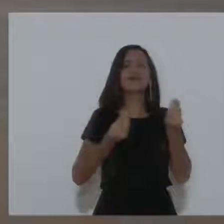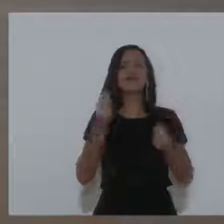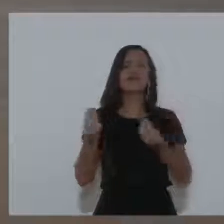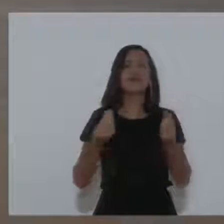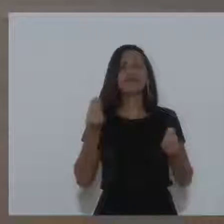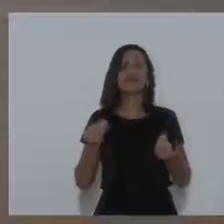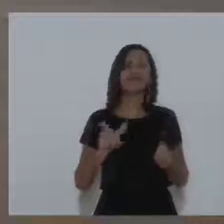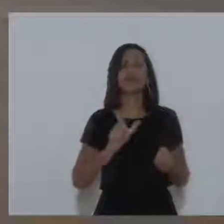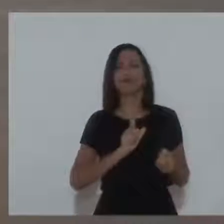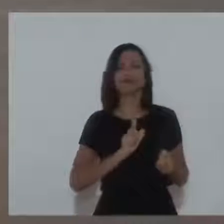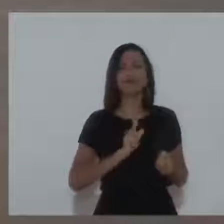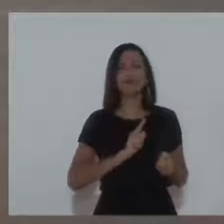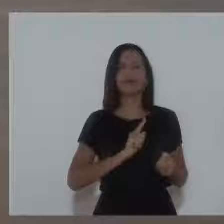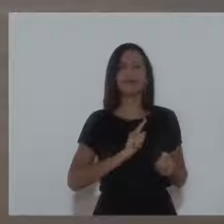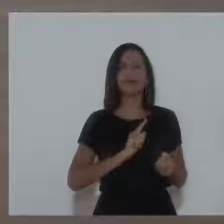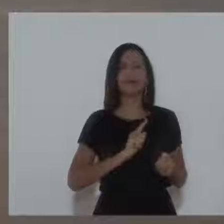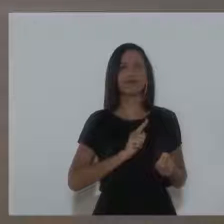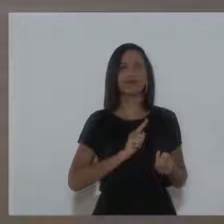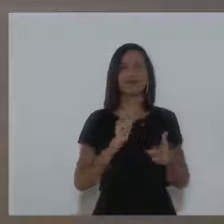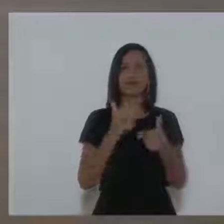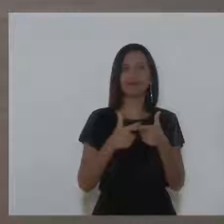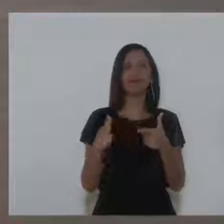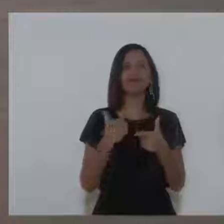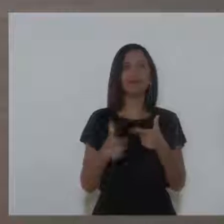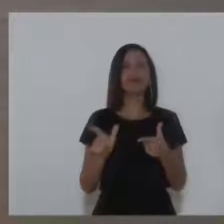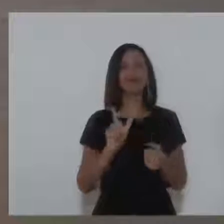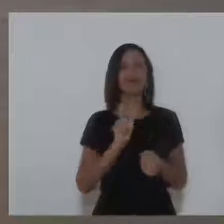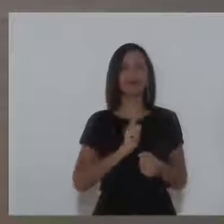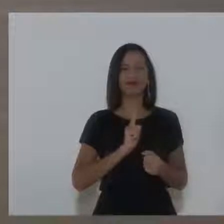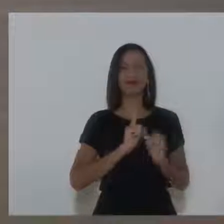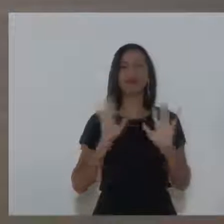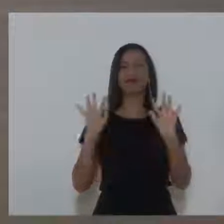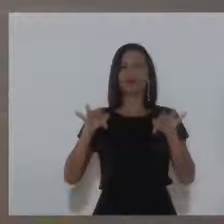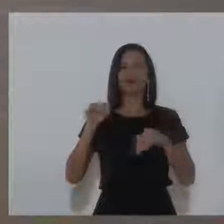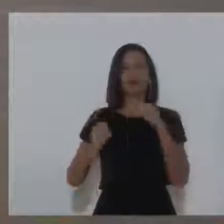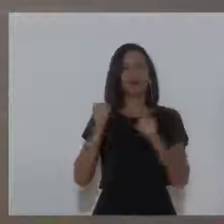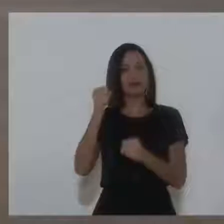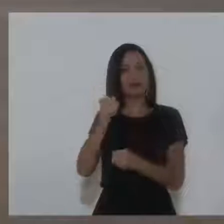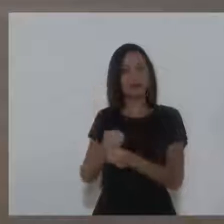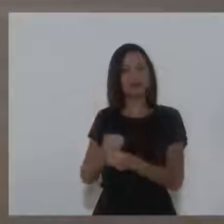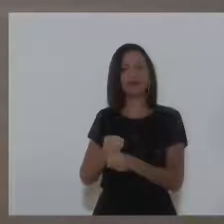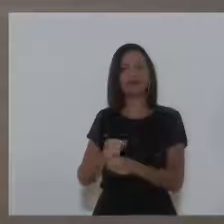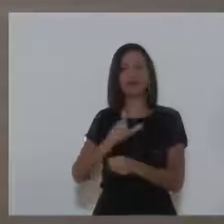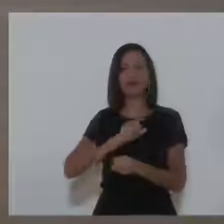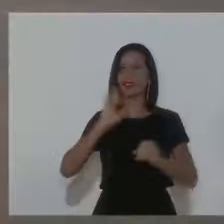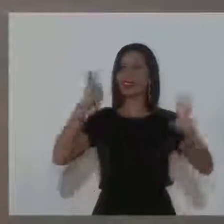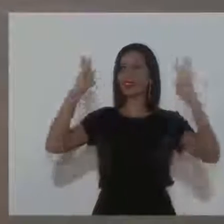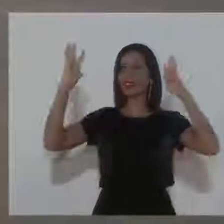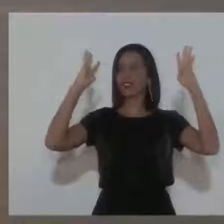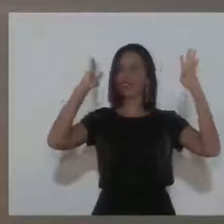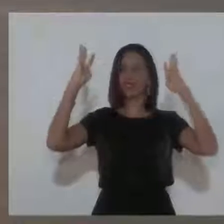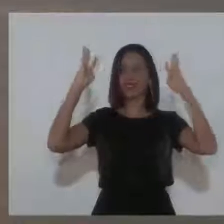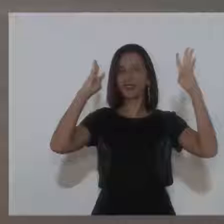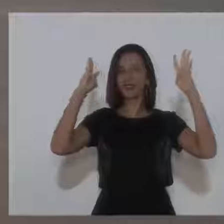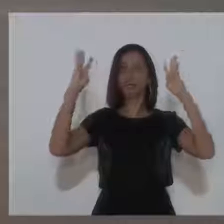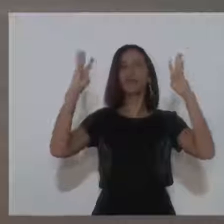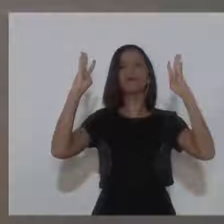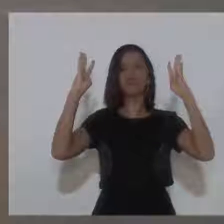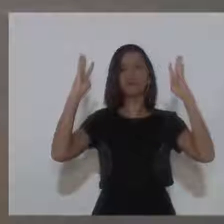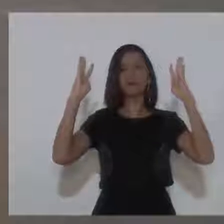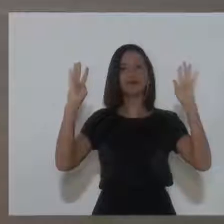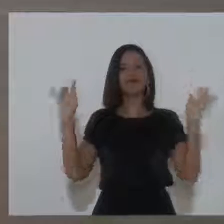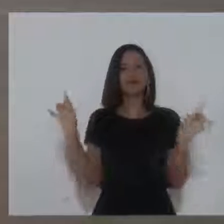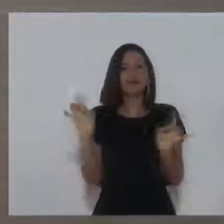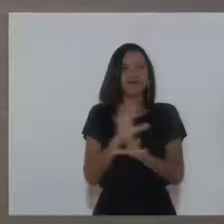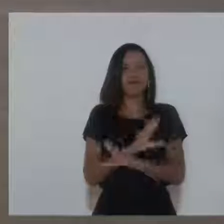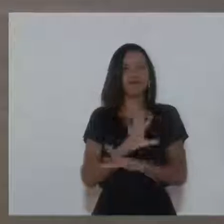mais dos problemas, né, que aconteceram no final do ano. Então, encaminhamos ali para o Ricardinho, que de pronto